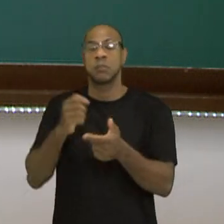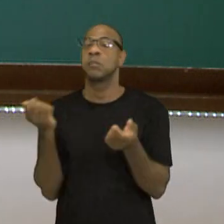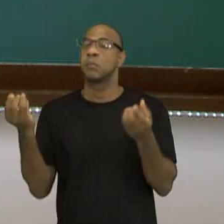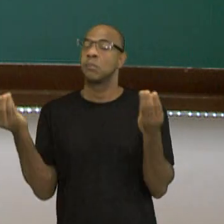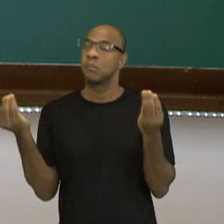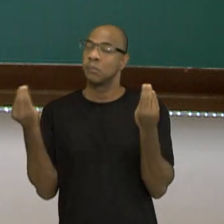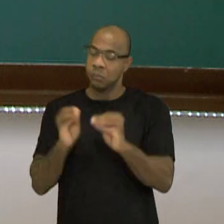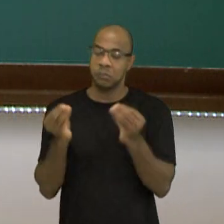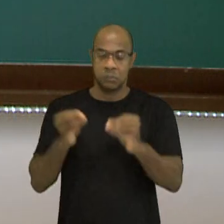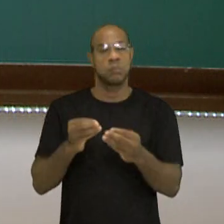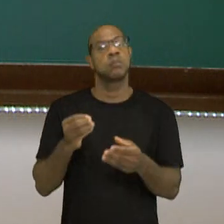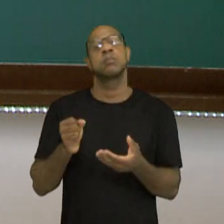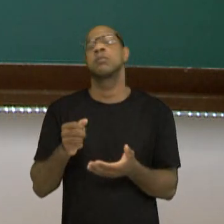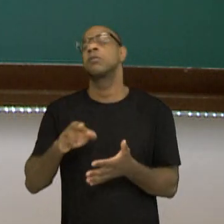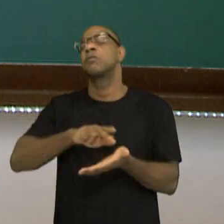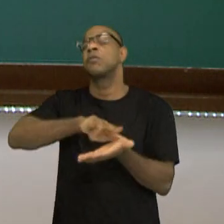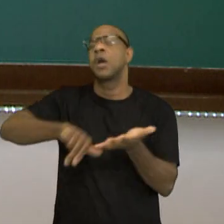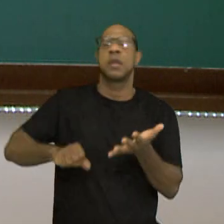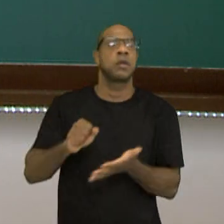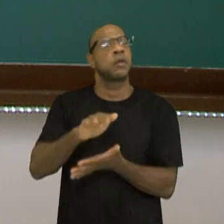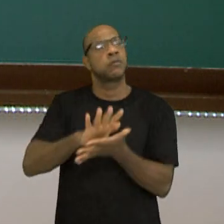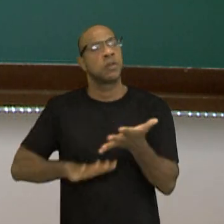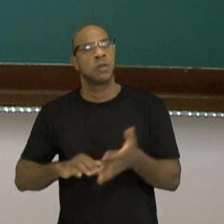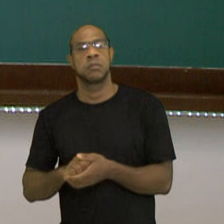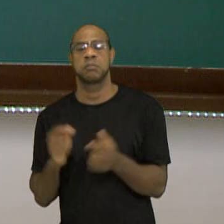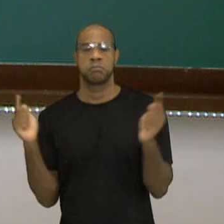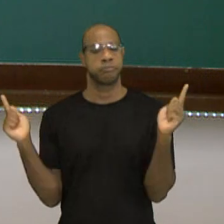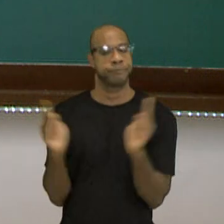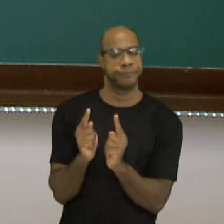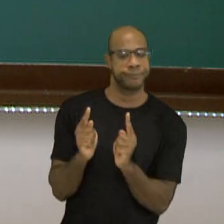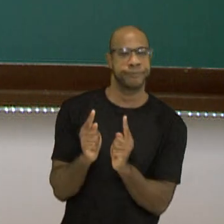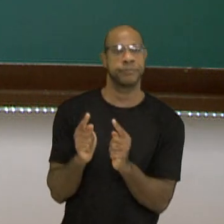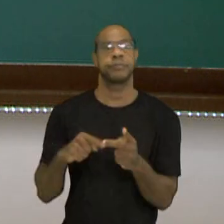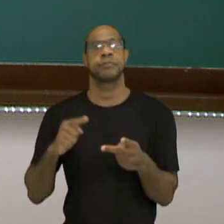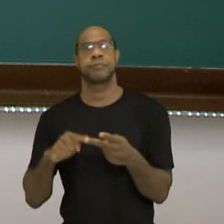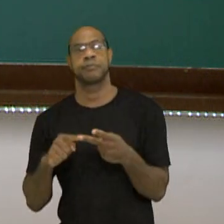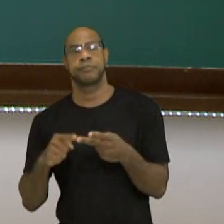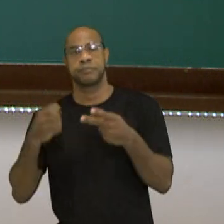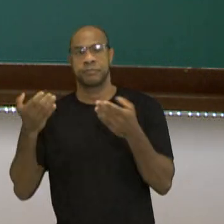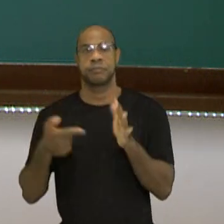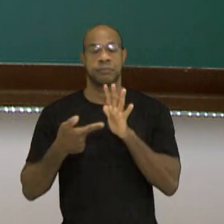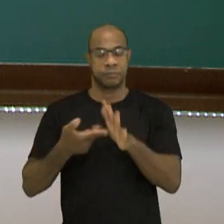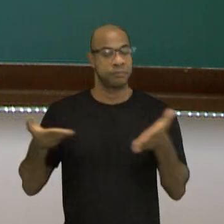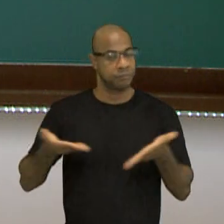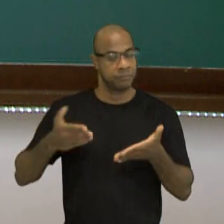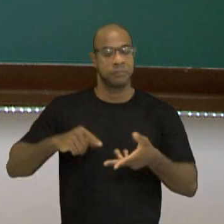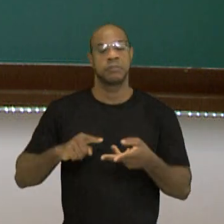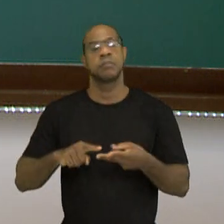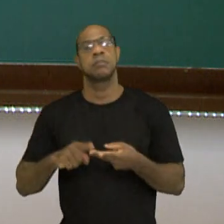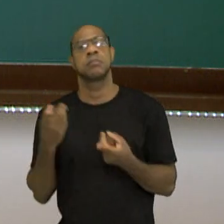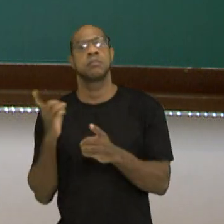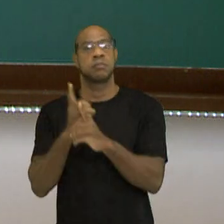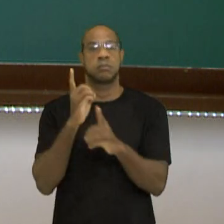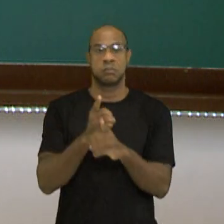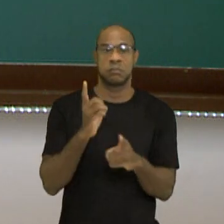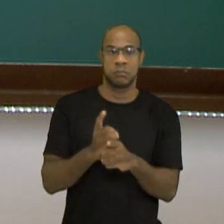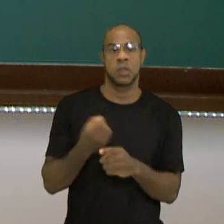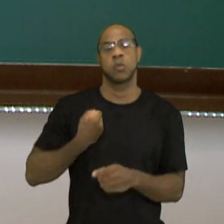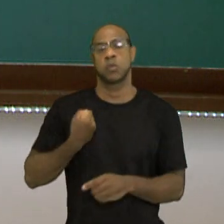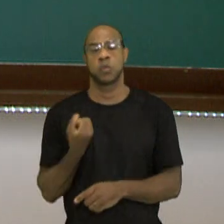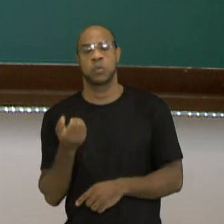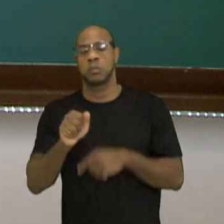em vários exercícios. Numa simplificação, né? Igual a gente apresentou, quando eu quero encontrar um